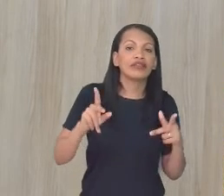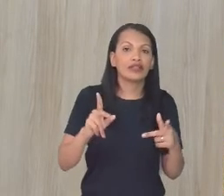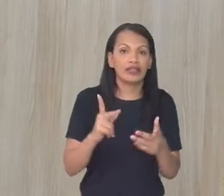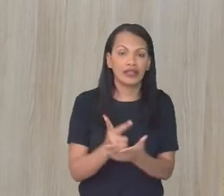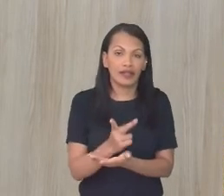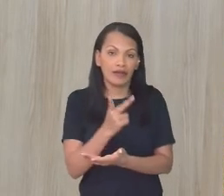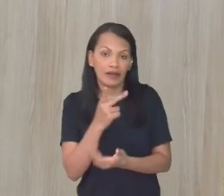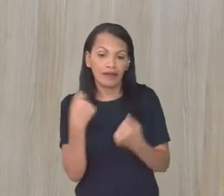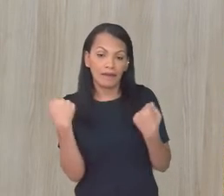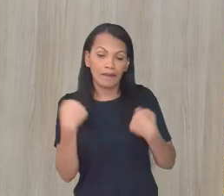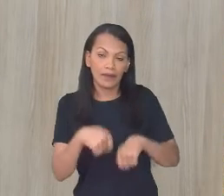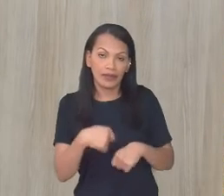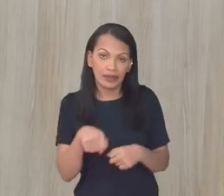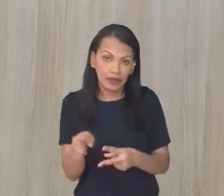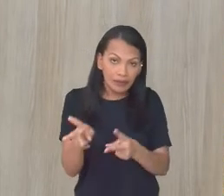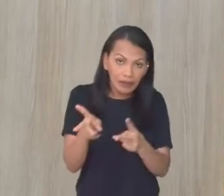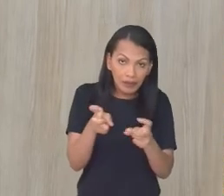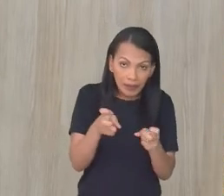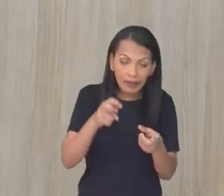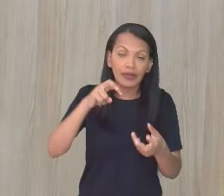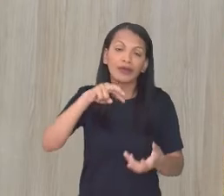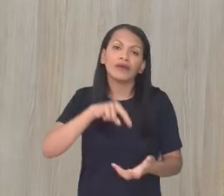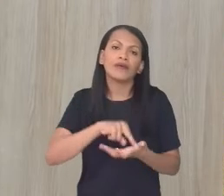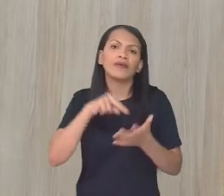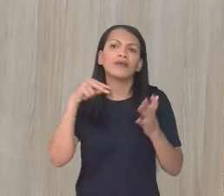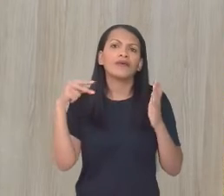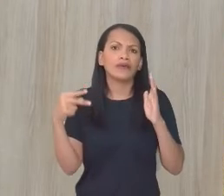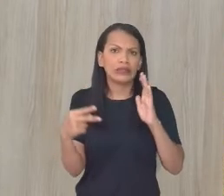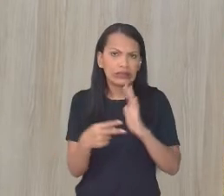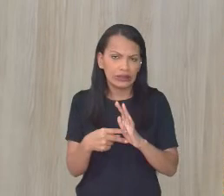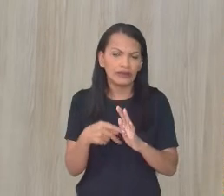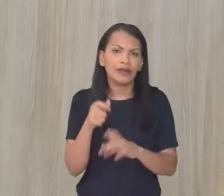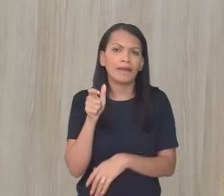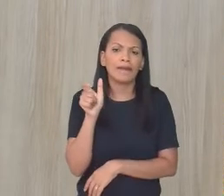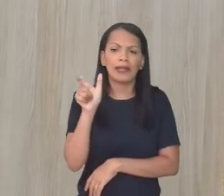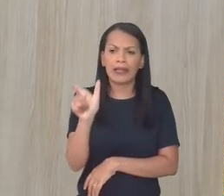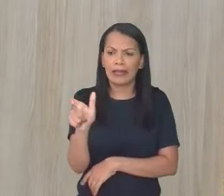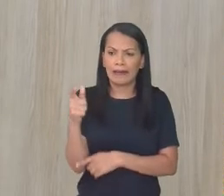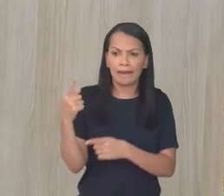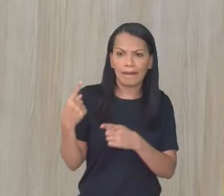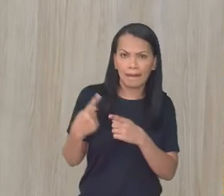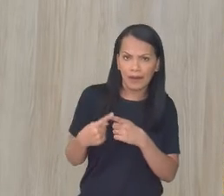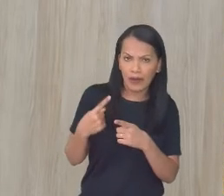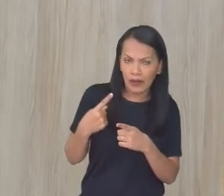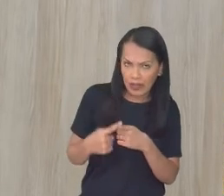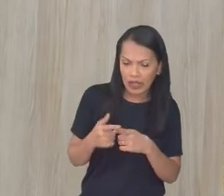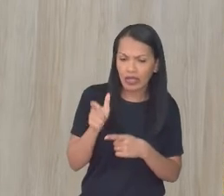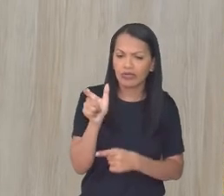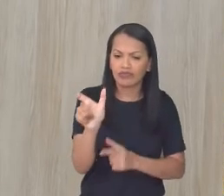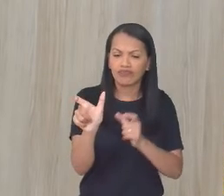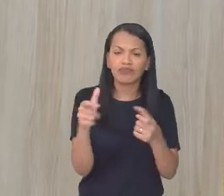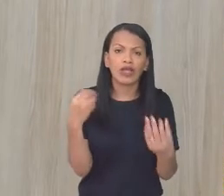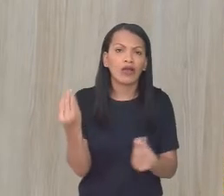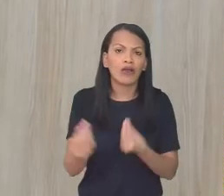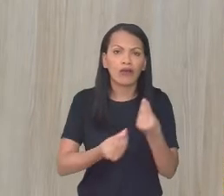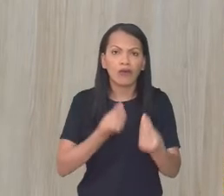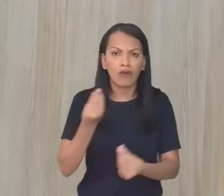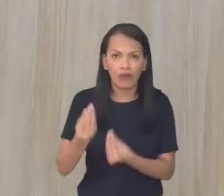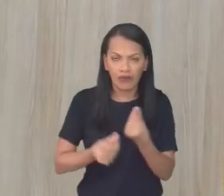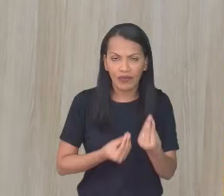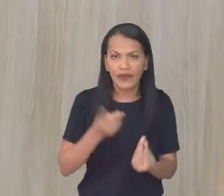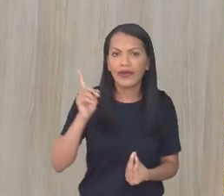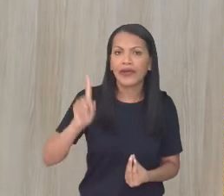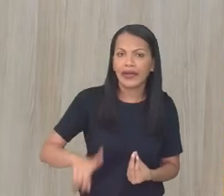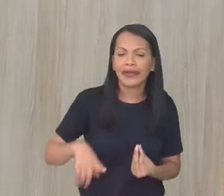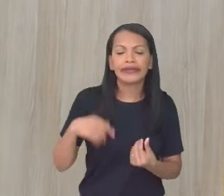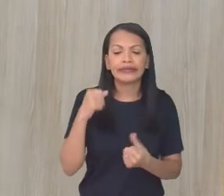precisamos identificar o sentido da palavra, não é? Porque ela está colocada ali. Como ela foi colocada ali, ela